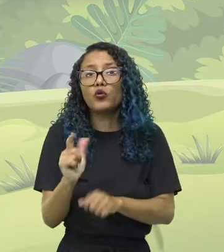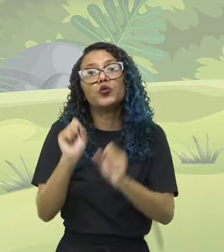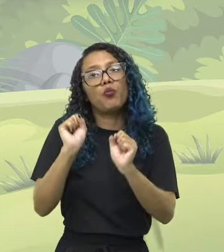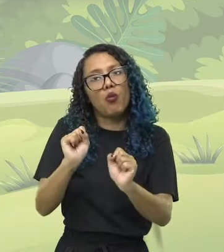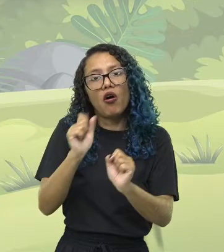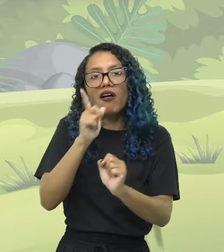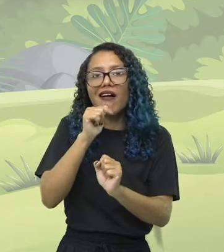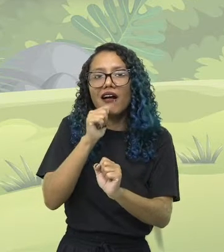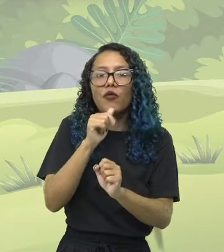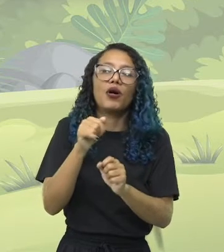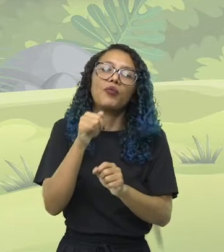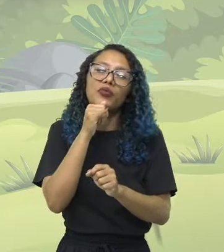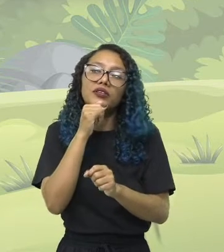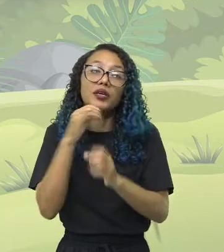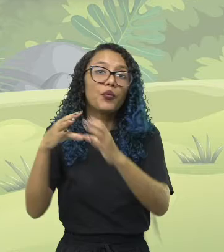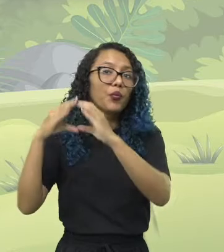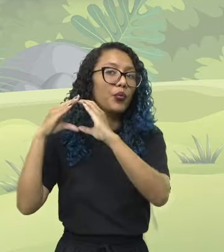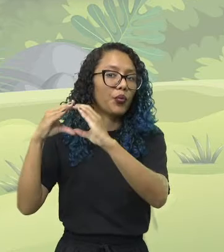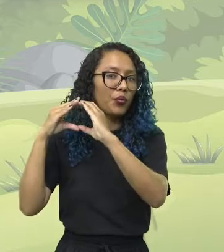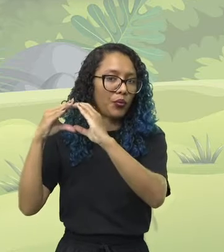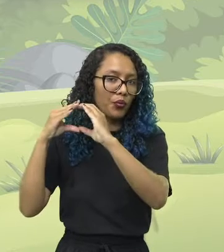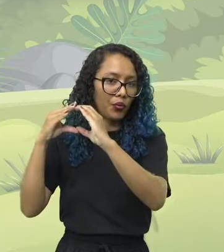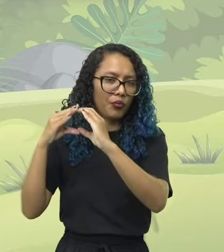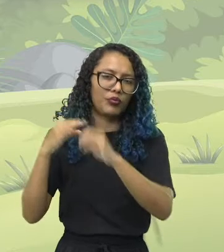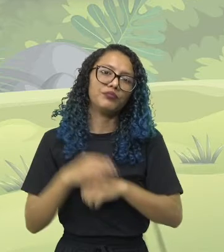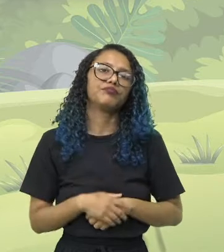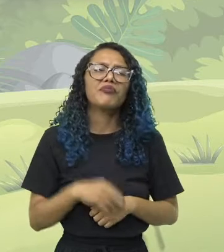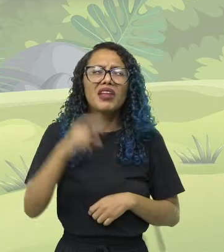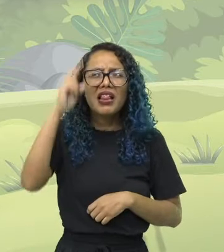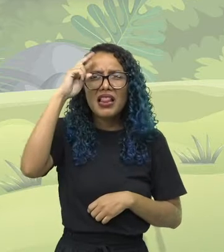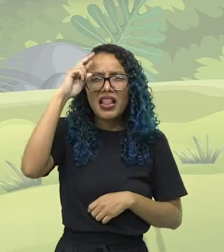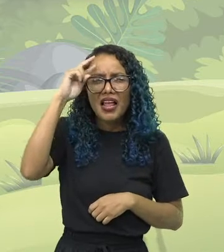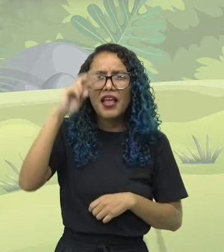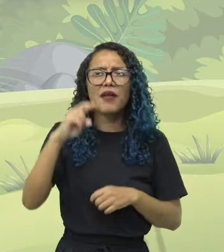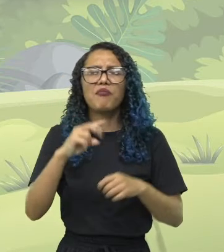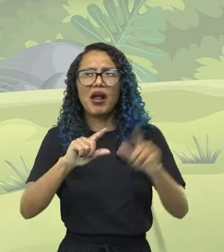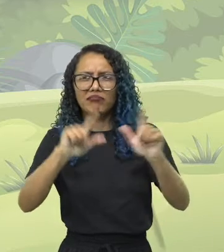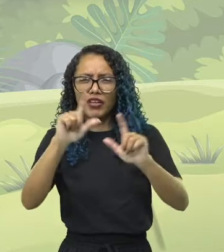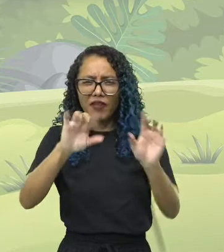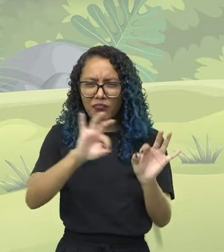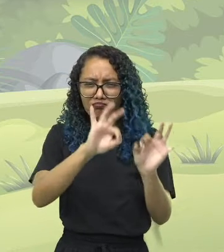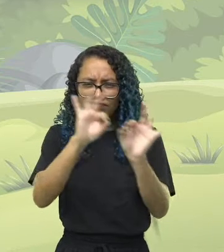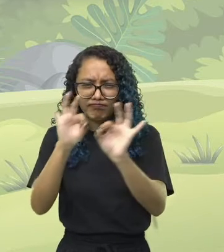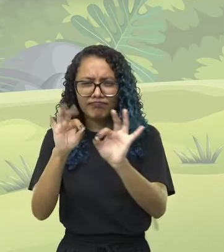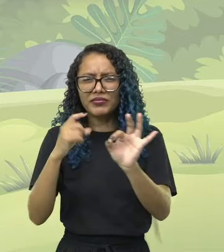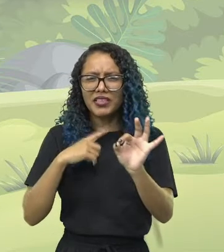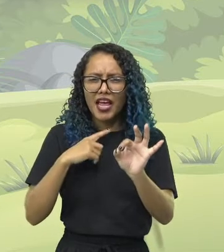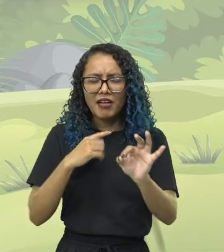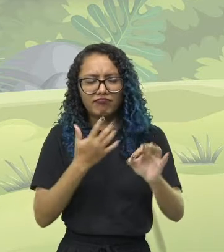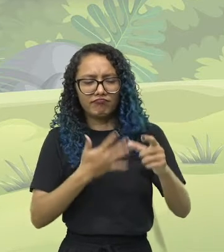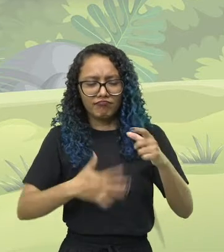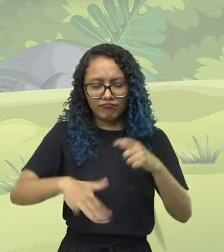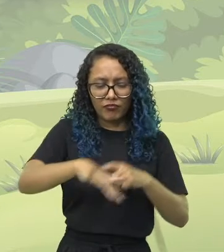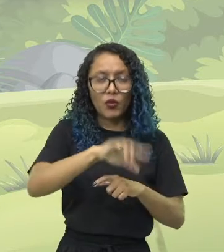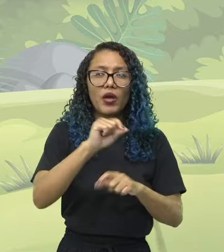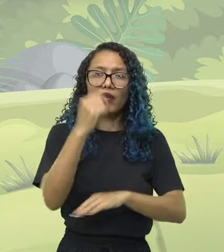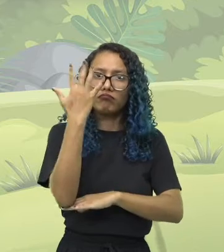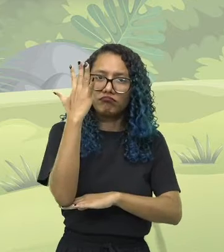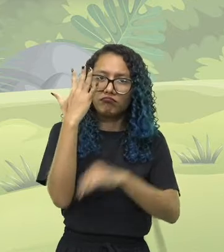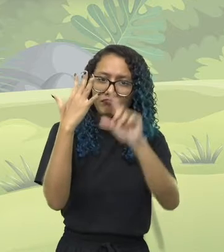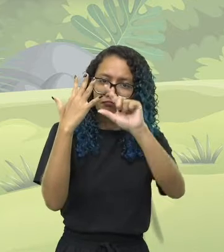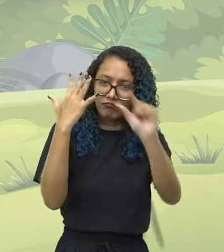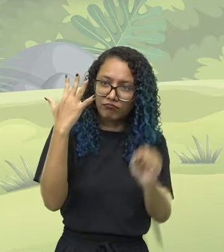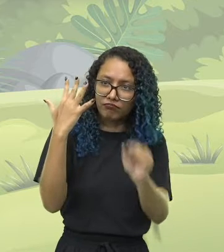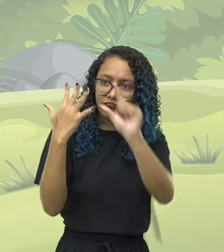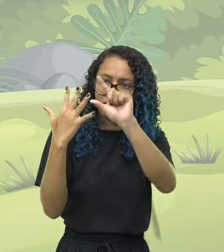água, como o coco. Lembra que nos desenhos animados há sempre coqueiros em ilhas isoladas? Pois